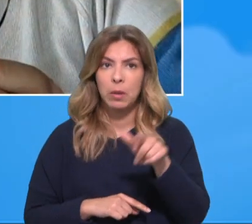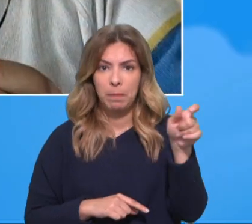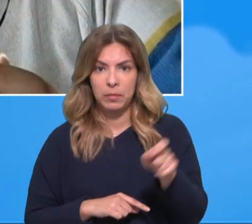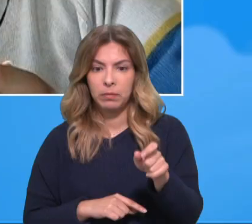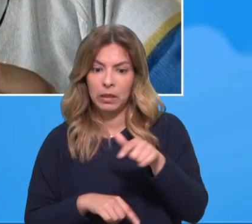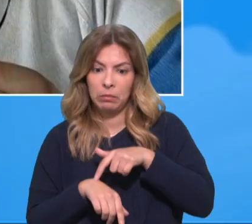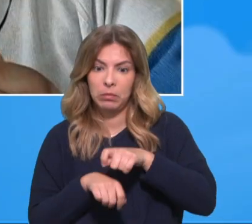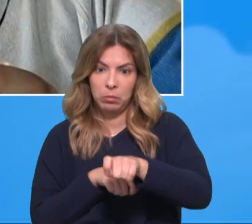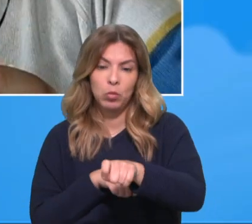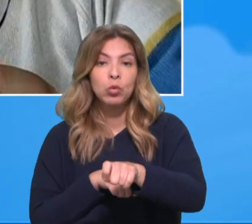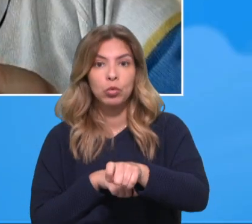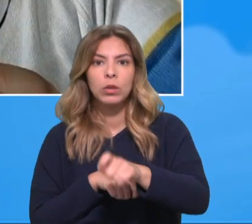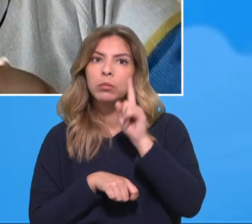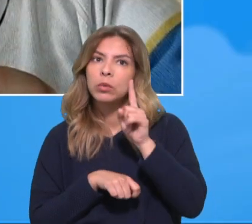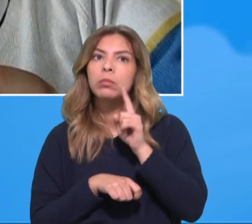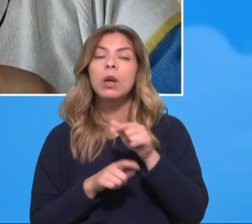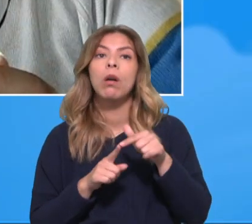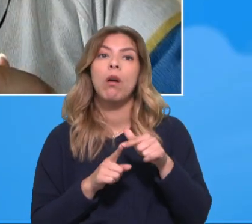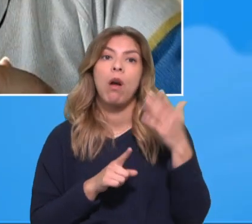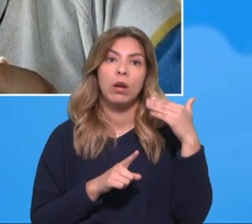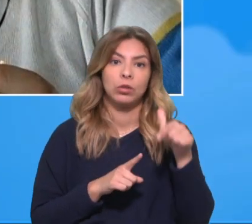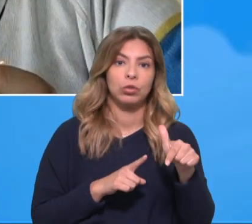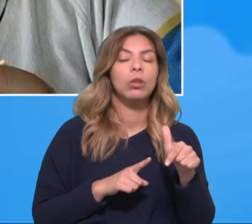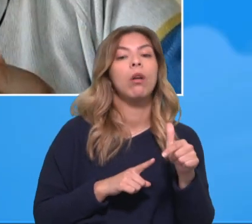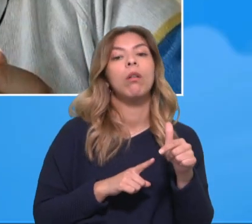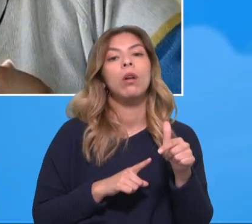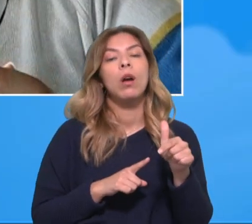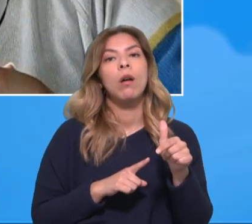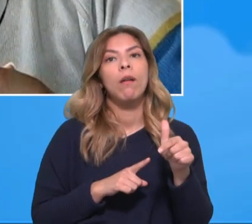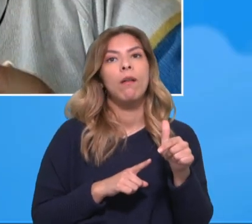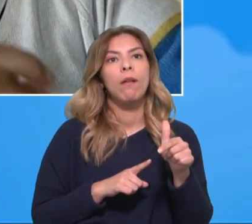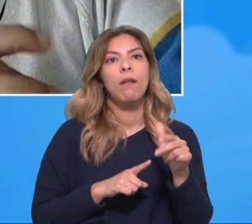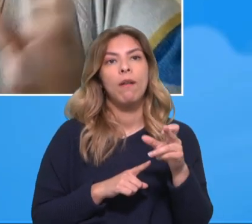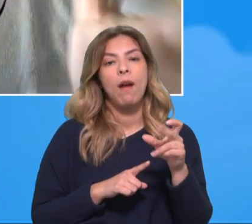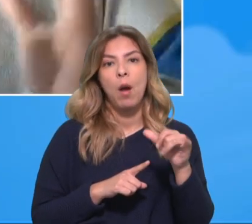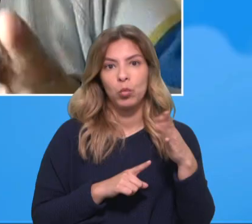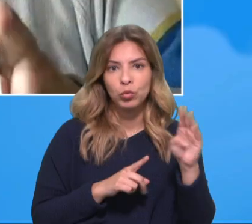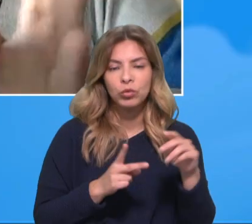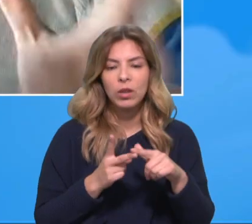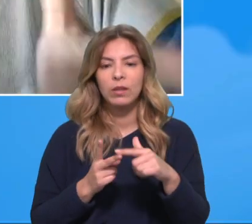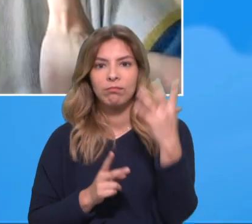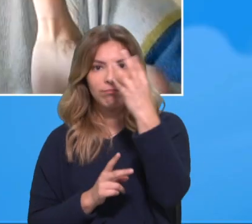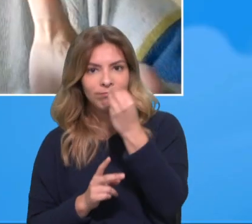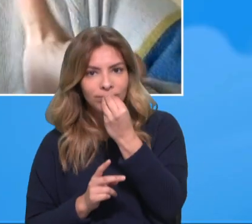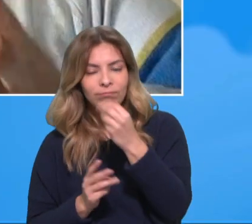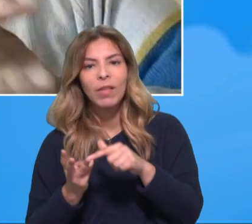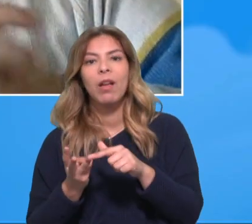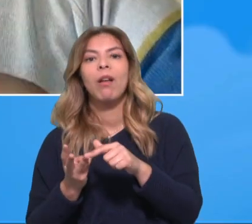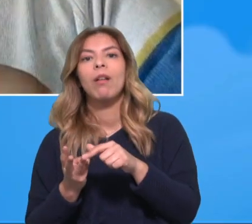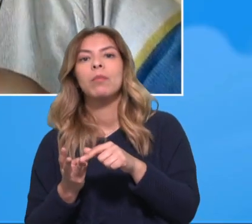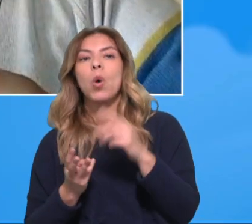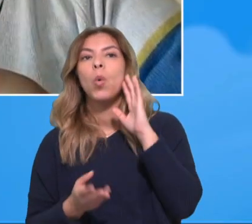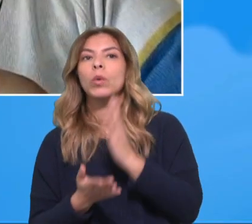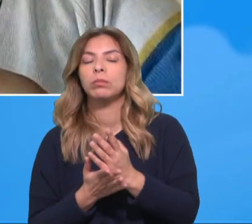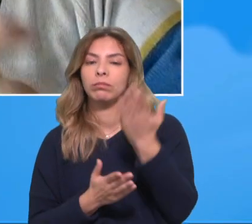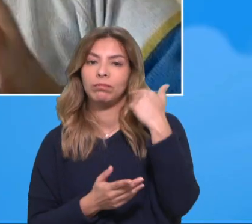essenciais, que, portanto, o Domingo de Ramos, a Ceia e a Via Sacra, na Sexta-feira Santa. Exatamente, portanto, quarta-feira teremos a última ceia, portanto, que